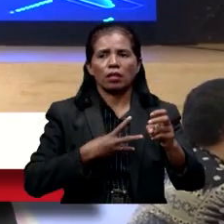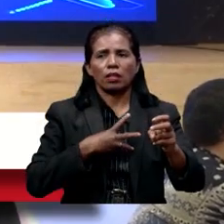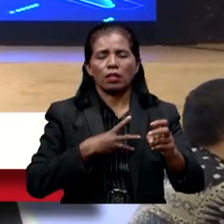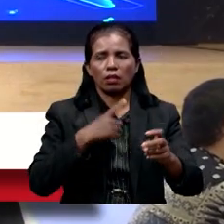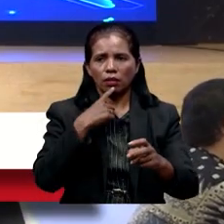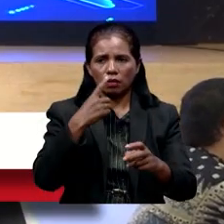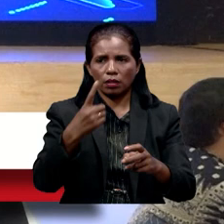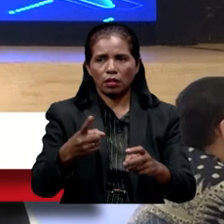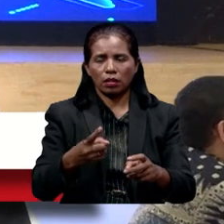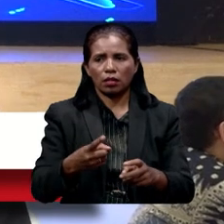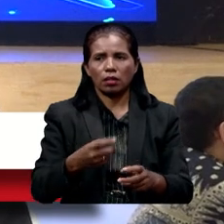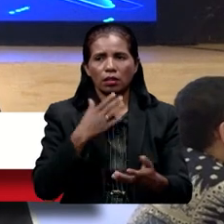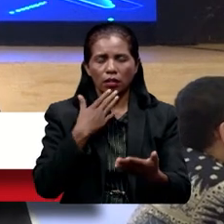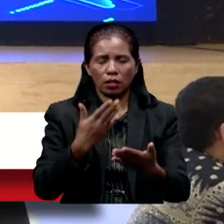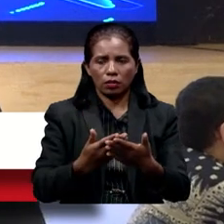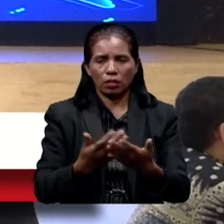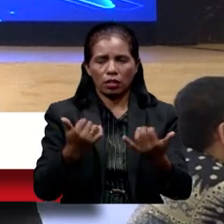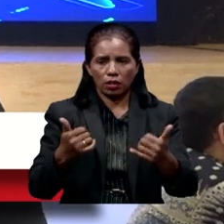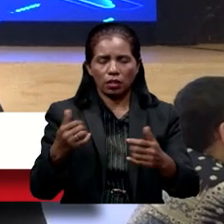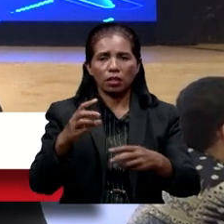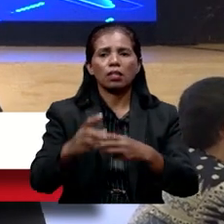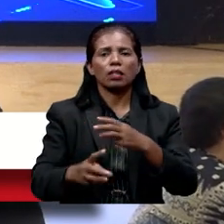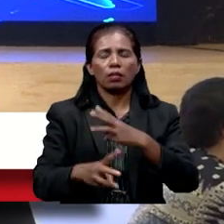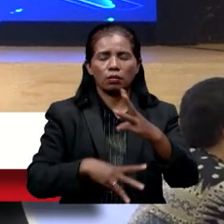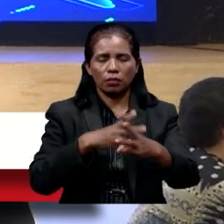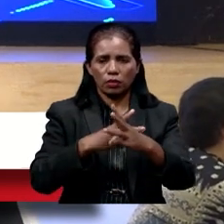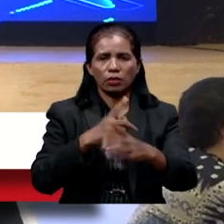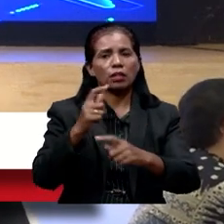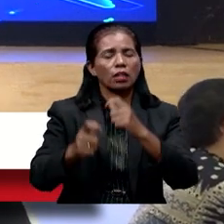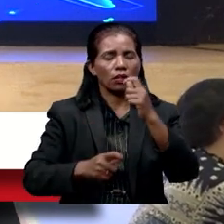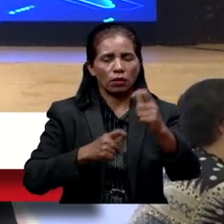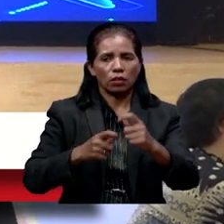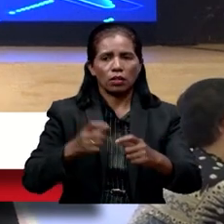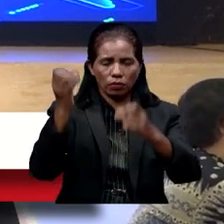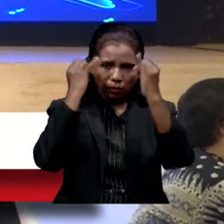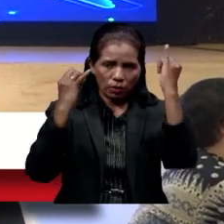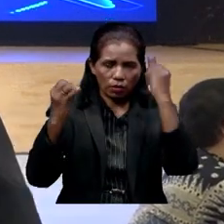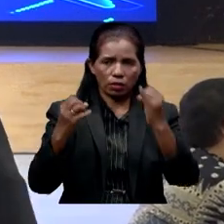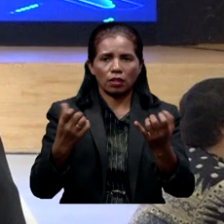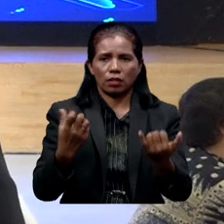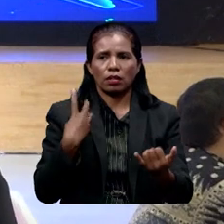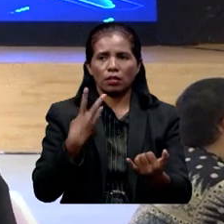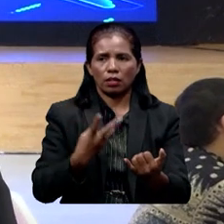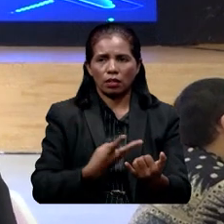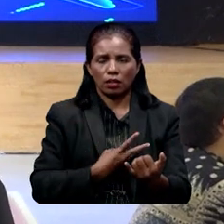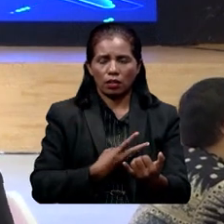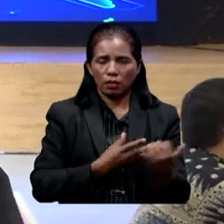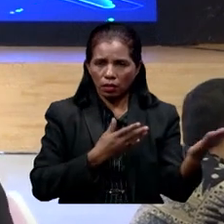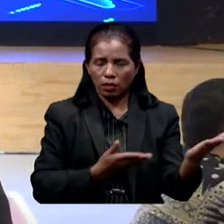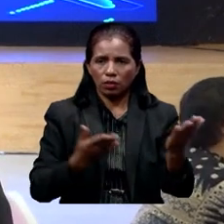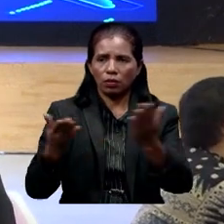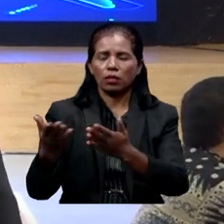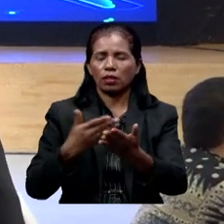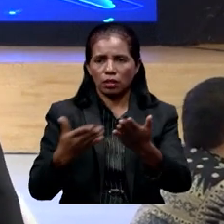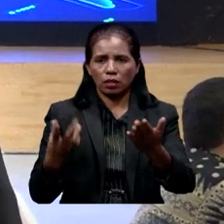sebutkan tren ya, tren yang berkembang di dunia teknologi informasi. Kemudian selain itu juga kita bawa produk ya, karena